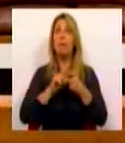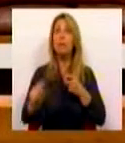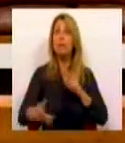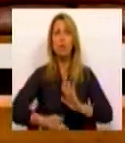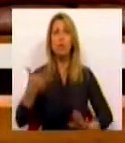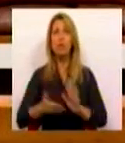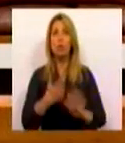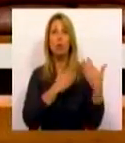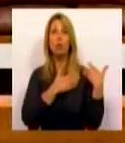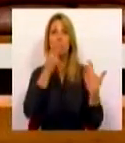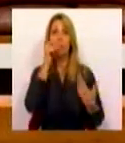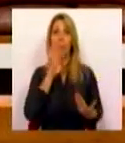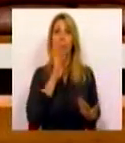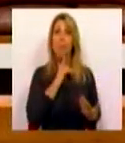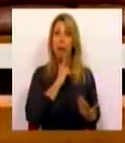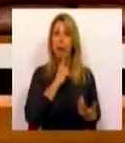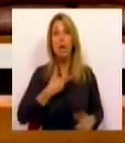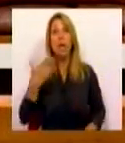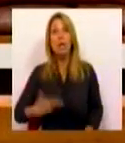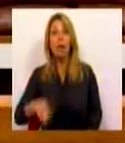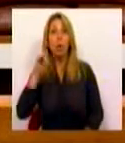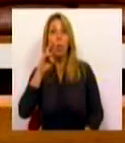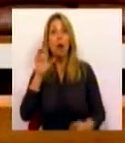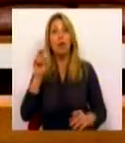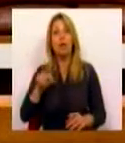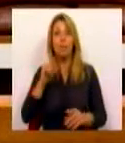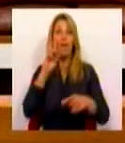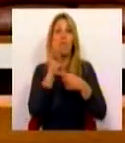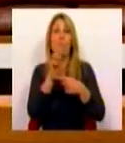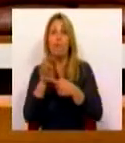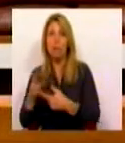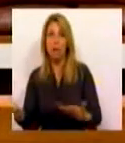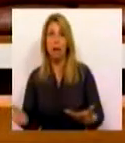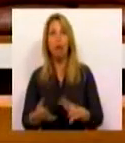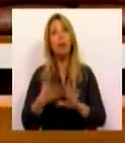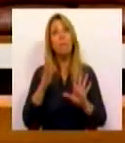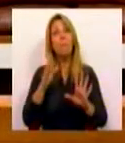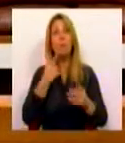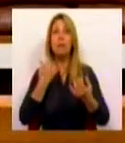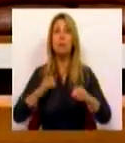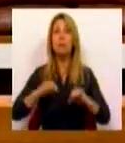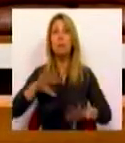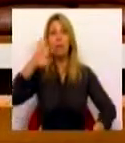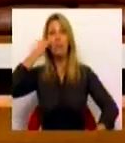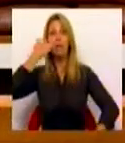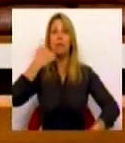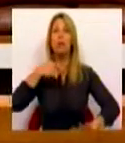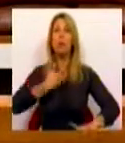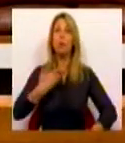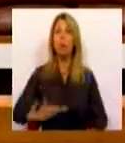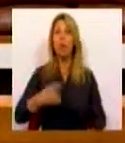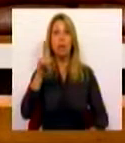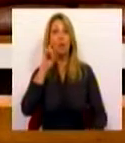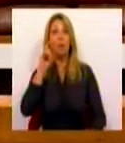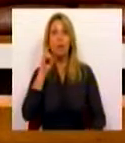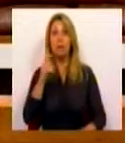as responsabilidades parentais, os direitos de guarda e de visita, de modo a que não prejudiquem os direitos e a segurança das